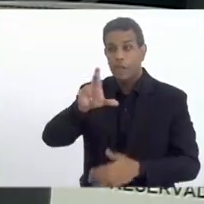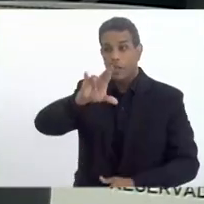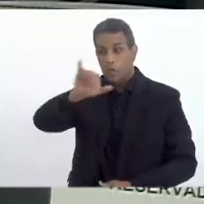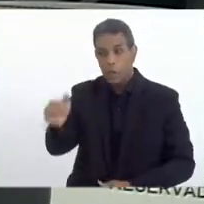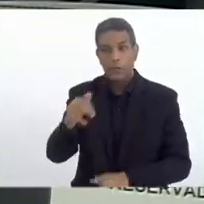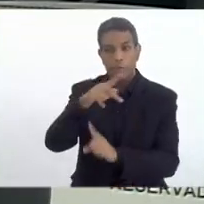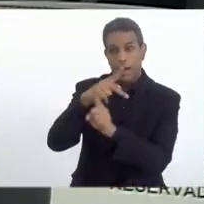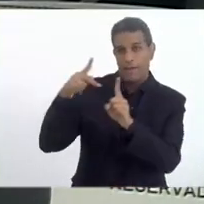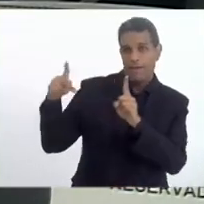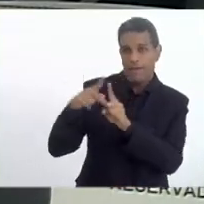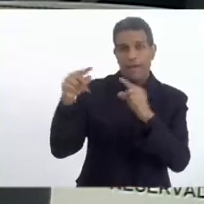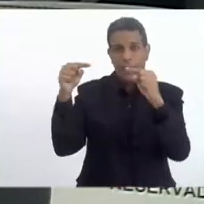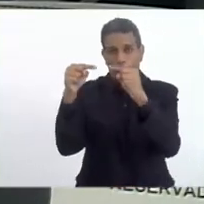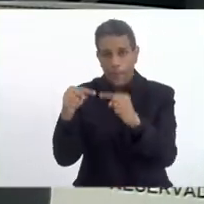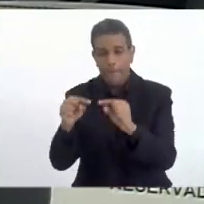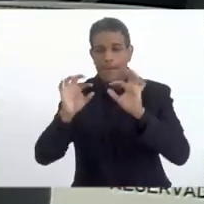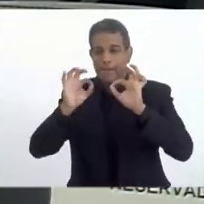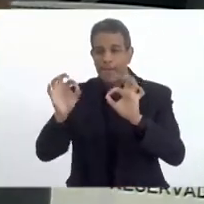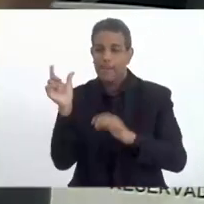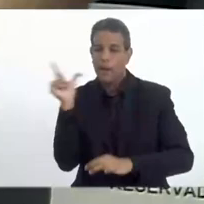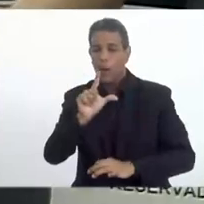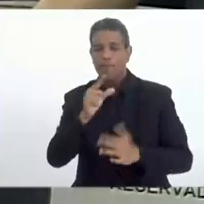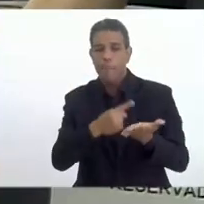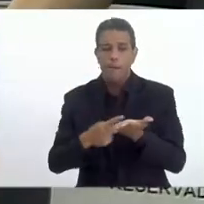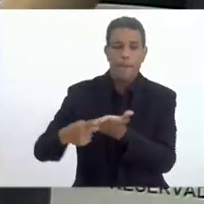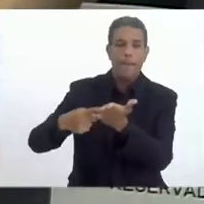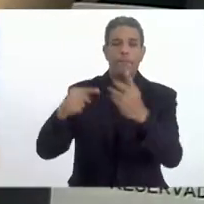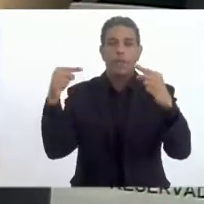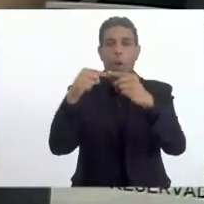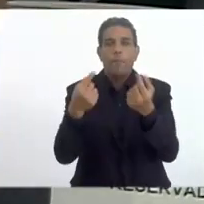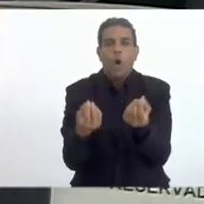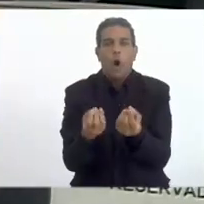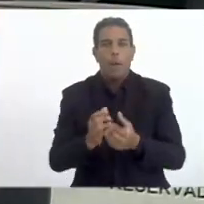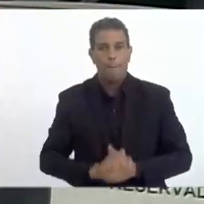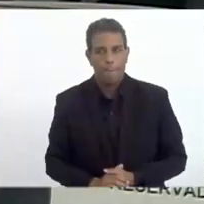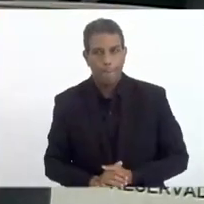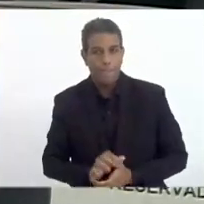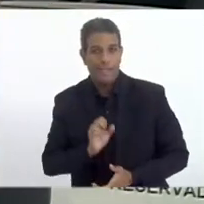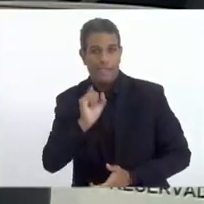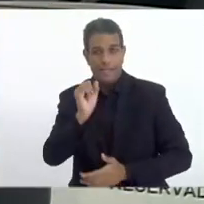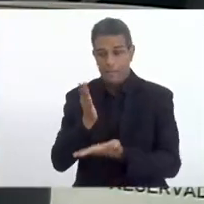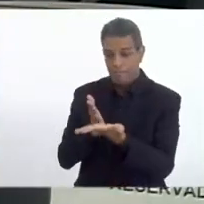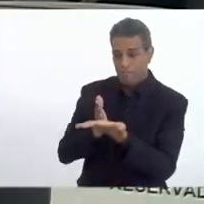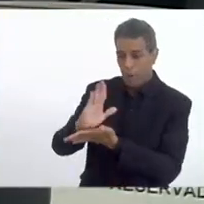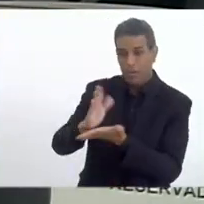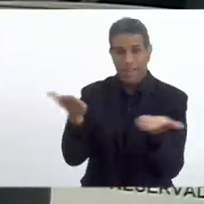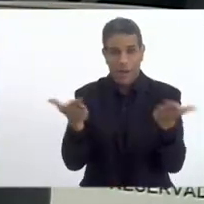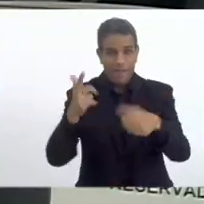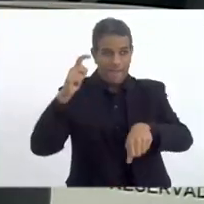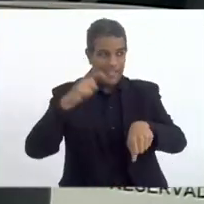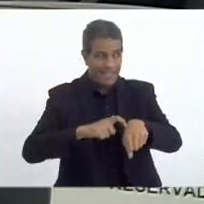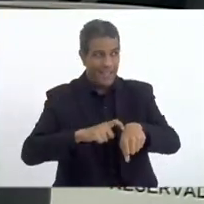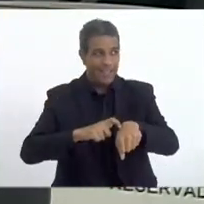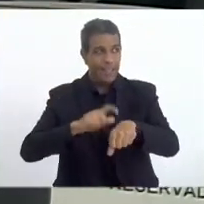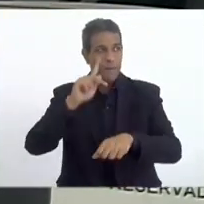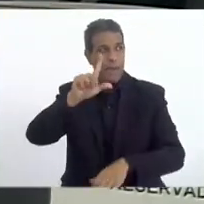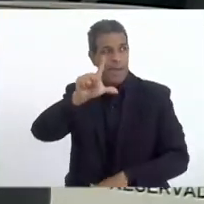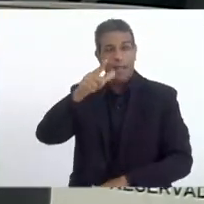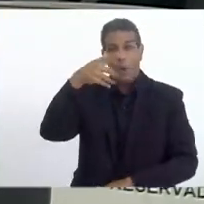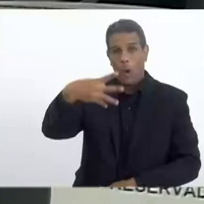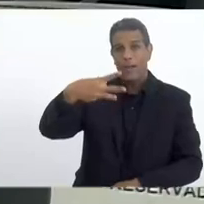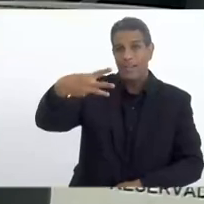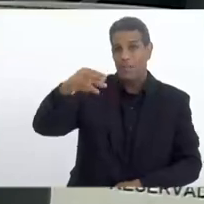o mesmo desenho de carreira que as outras carreiras todas. Então, se aprovar como está no original, o PL